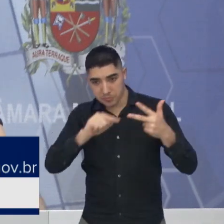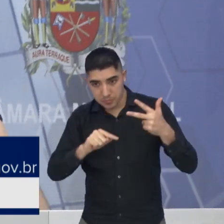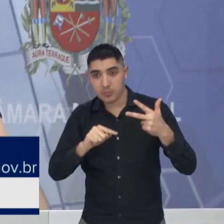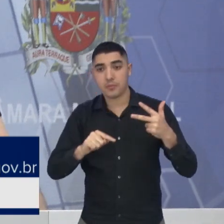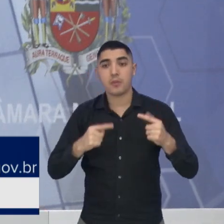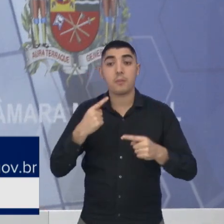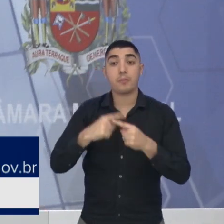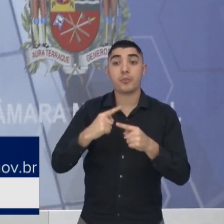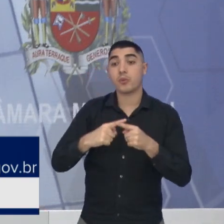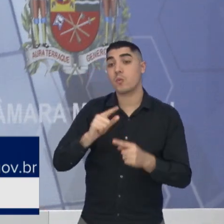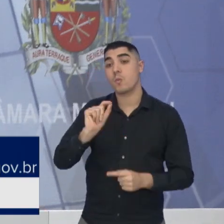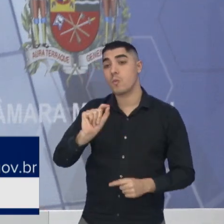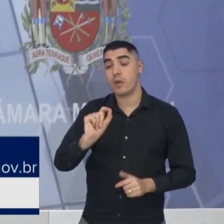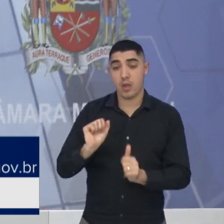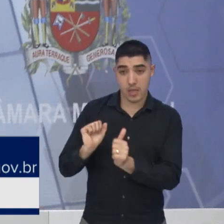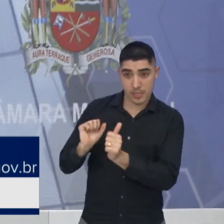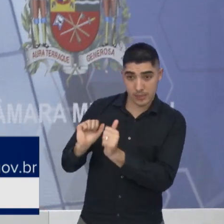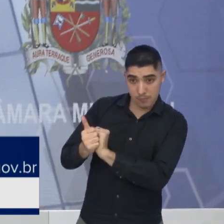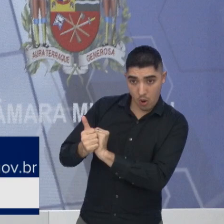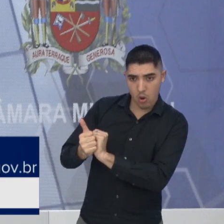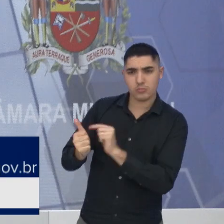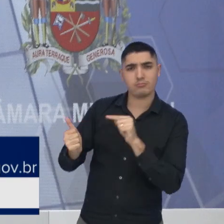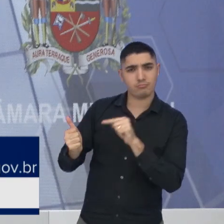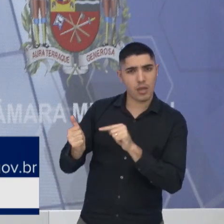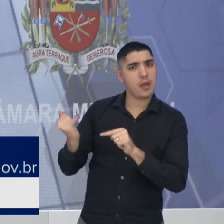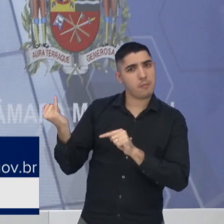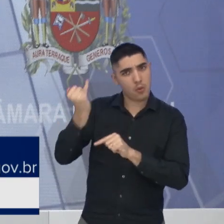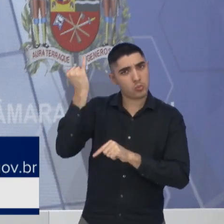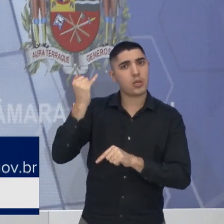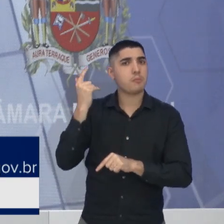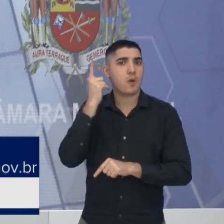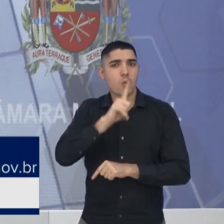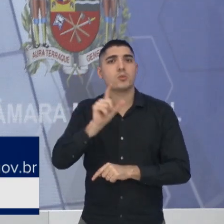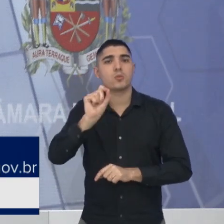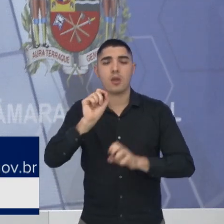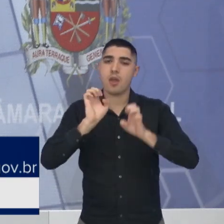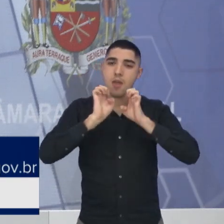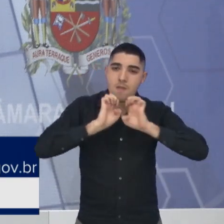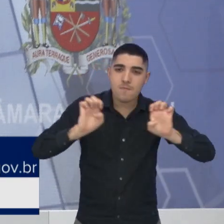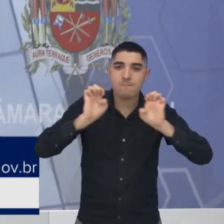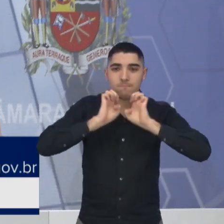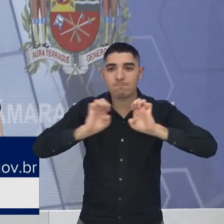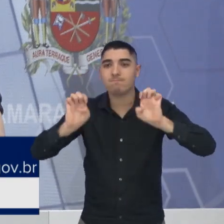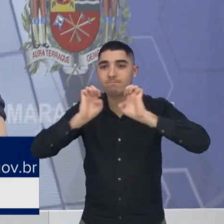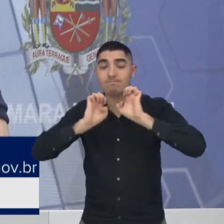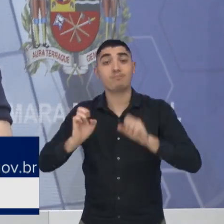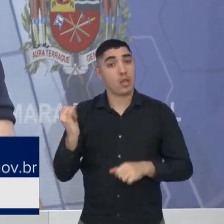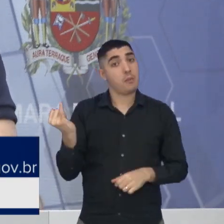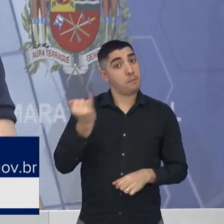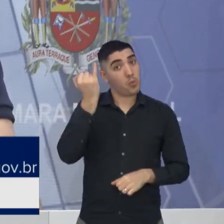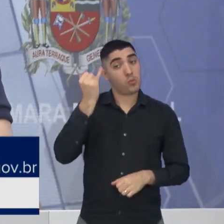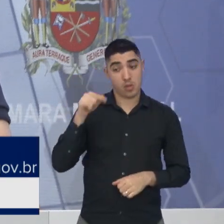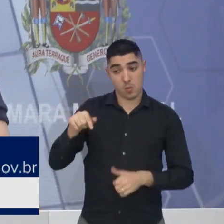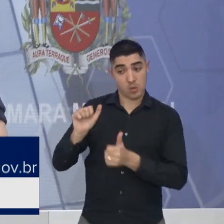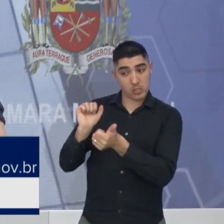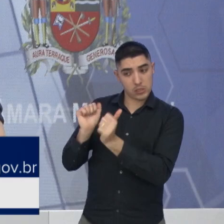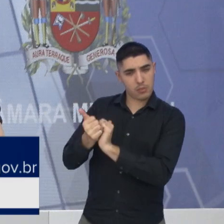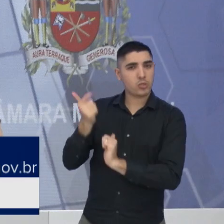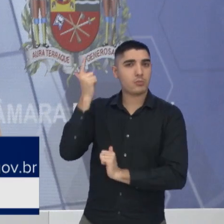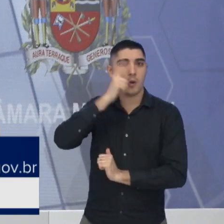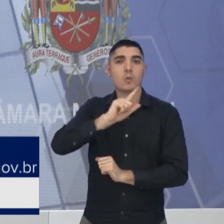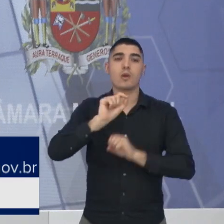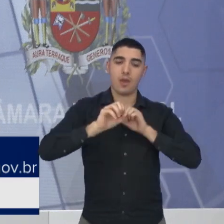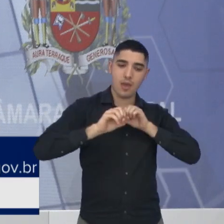o esporte também é uma ferramenta de evangelismo. O esporte é uma ferramenta de